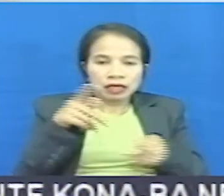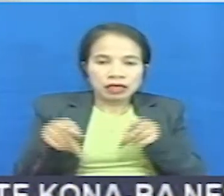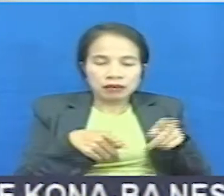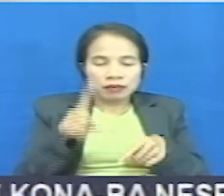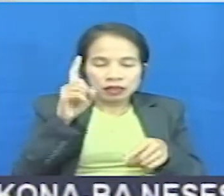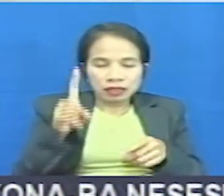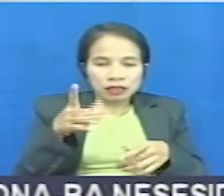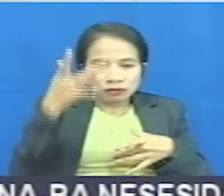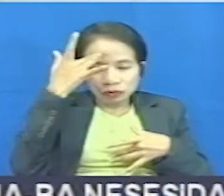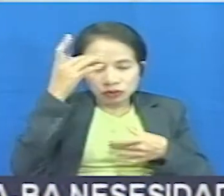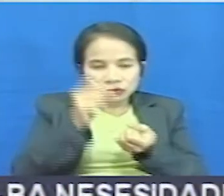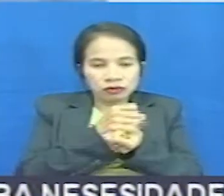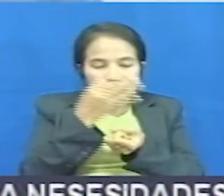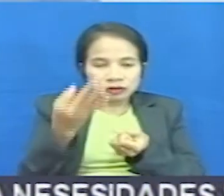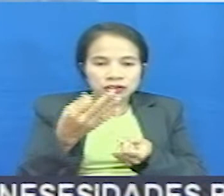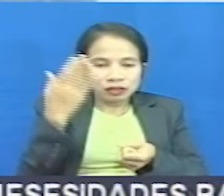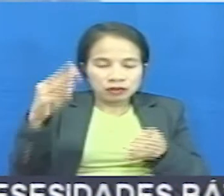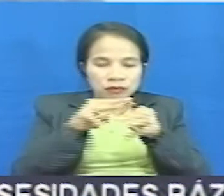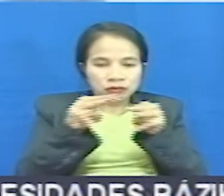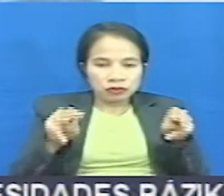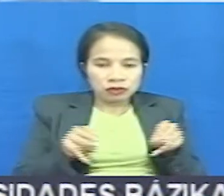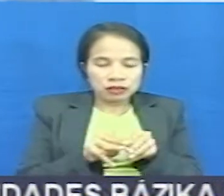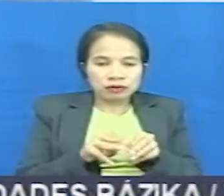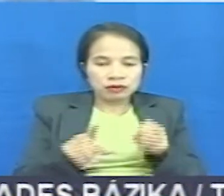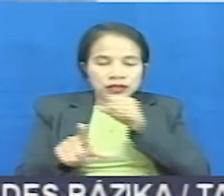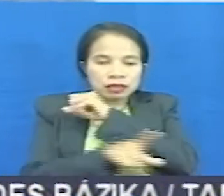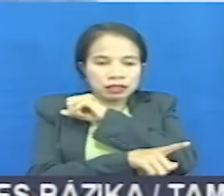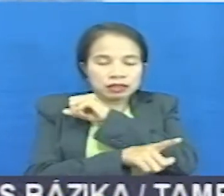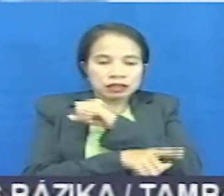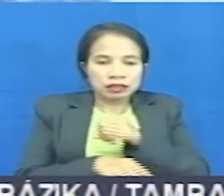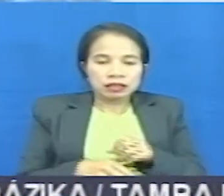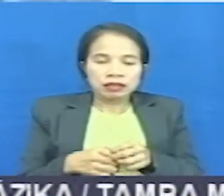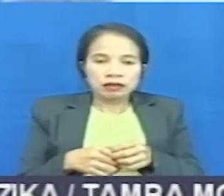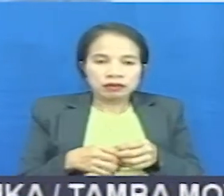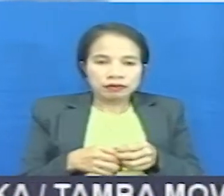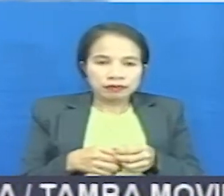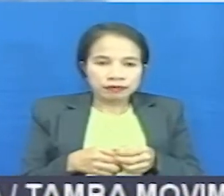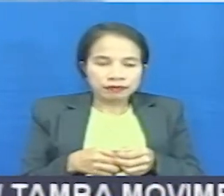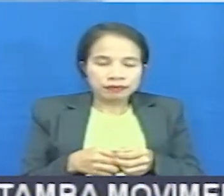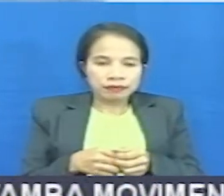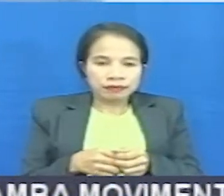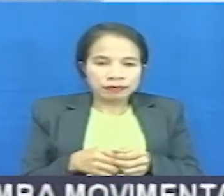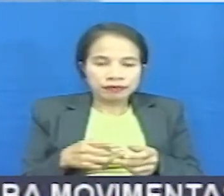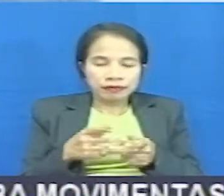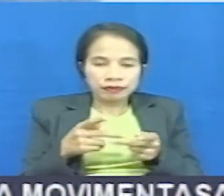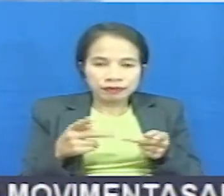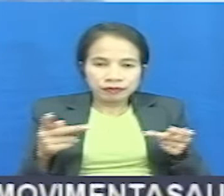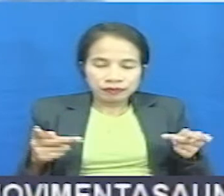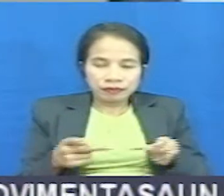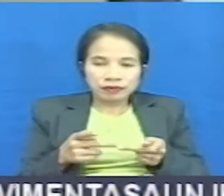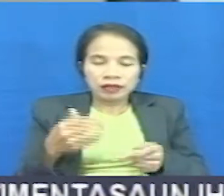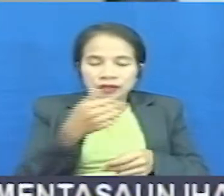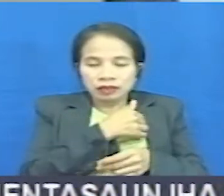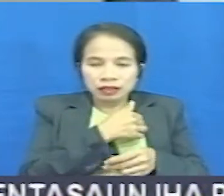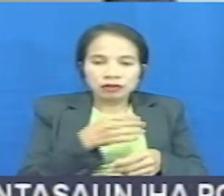ida positivo COVID-19 sia ia munisipiu Likisa, Centro Integrado Gestão Crise.